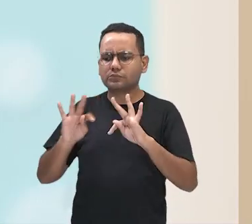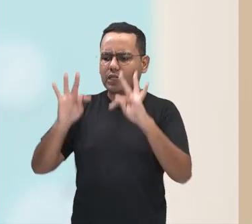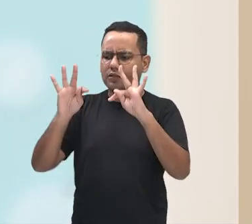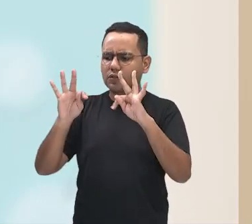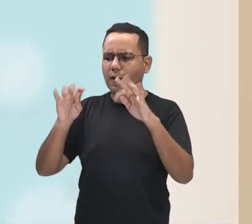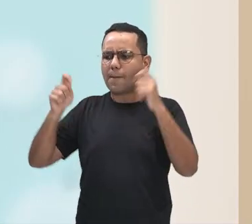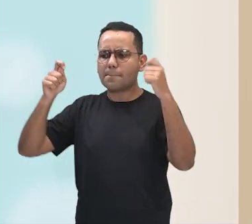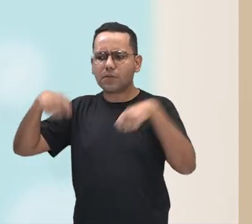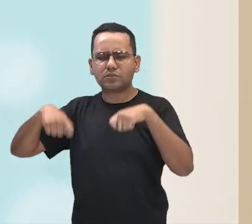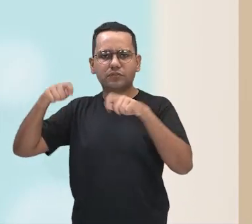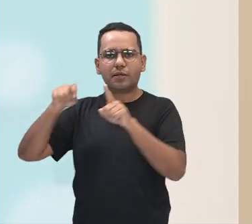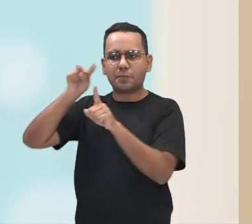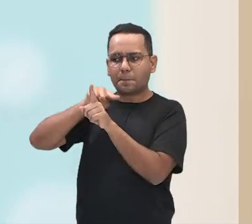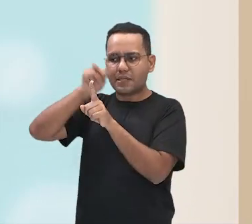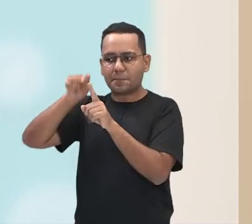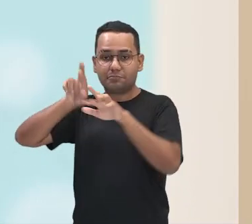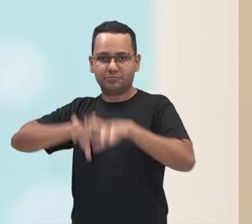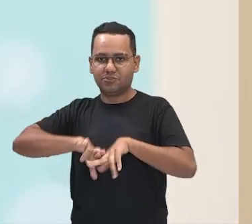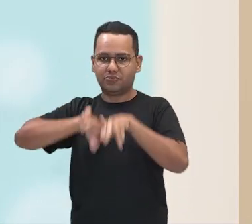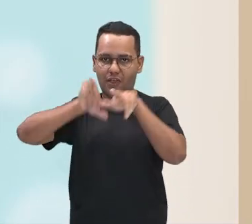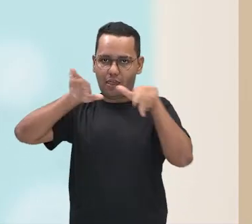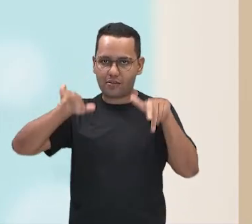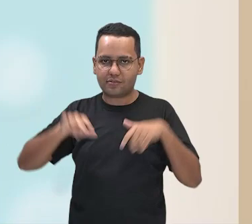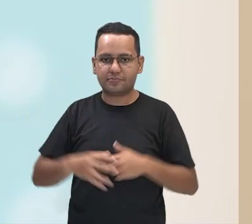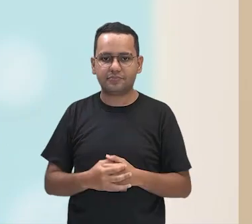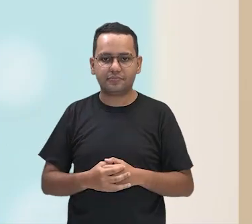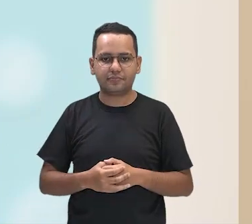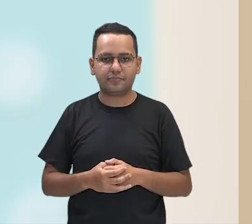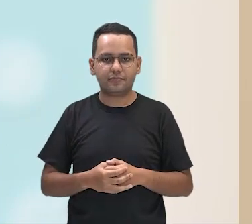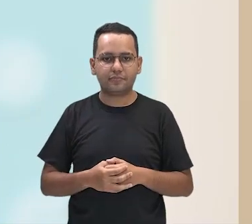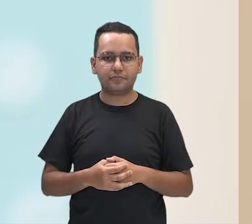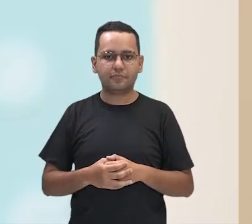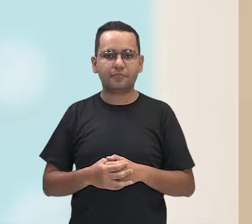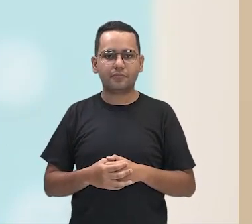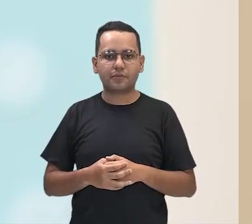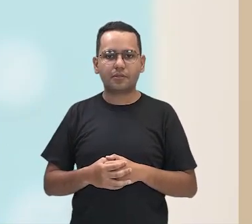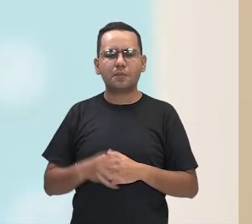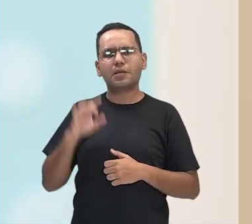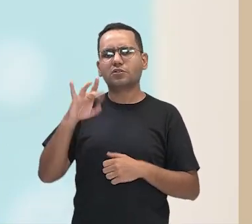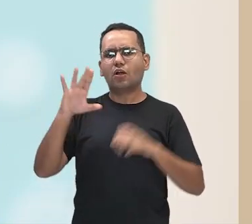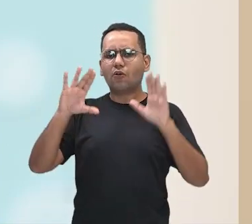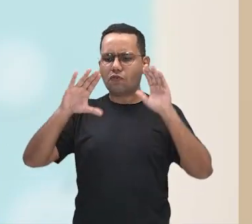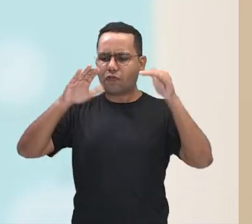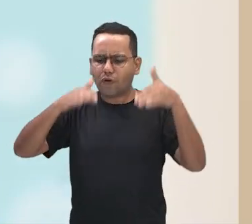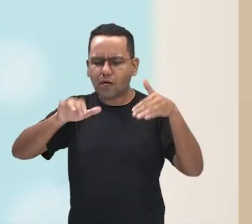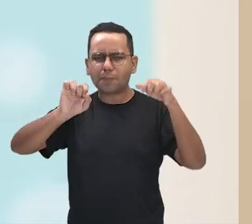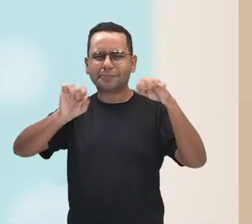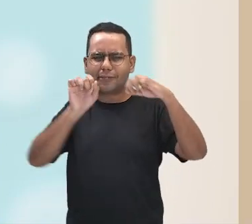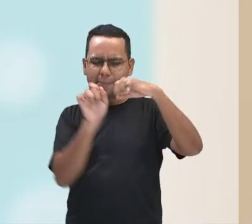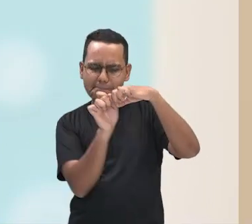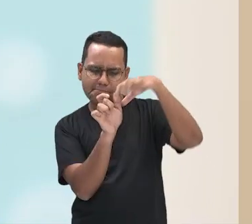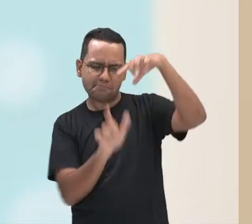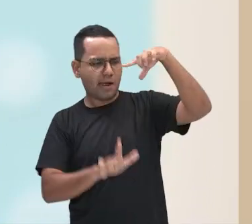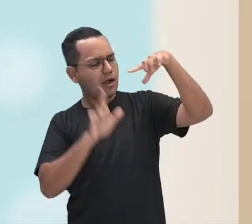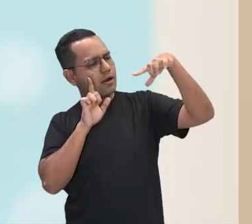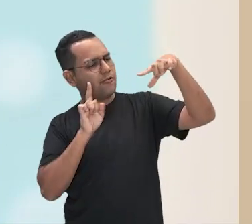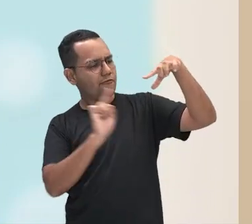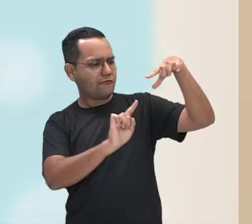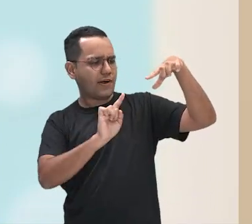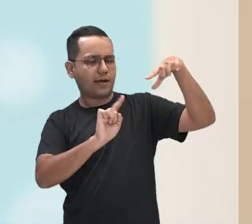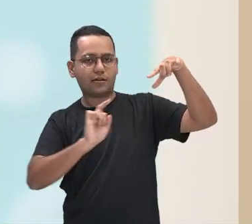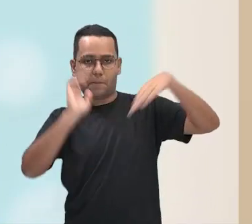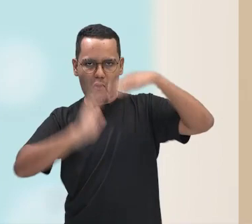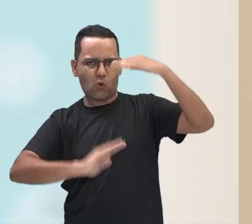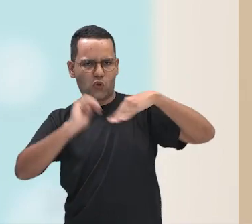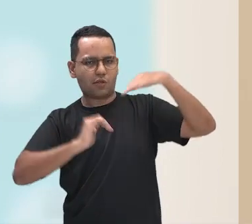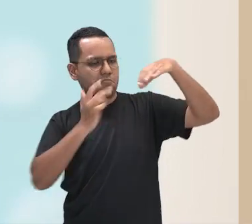outro olhar. Que às vezes a gente se prende, né, à apreciação da tela, daquele suporte original que aquela obra